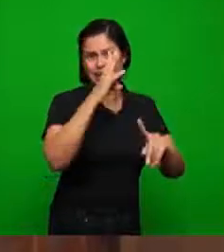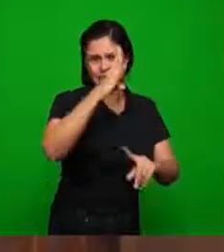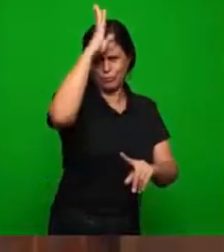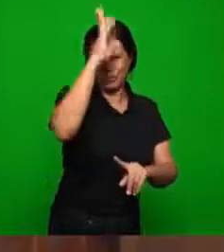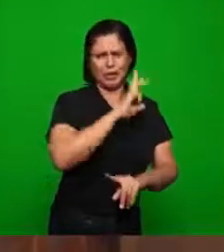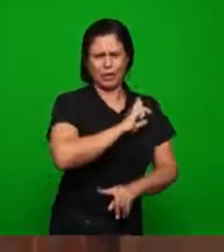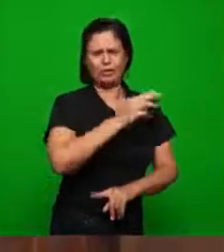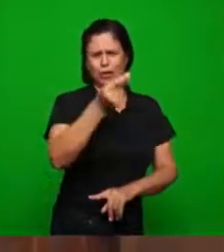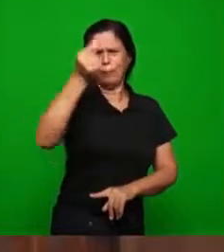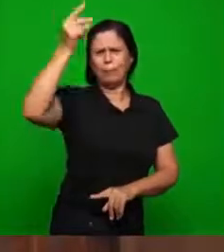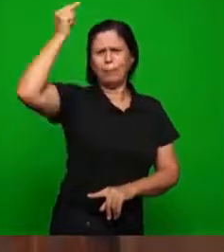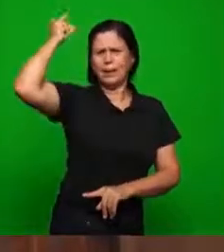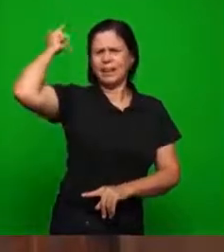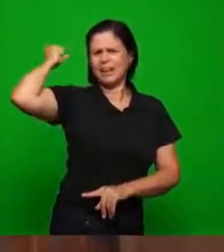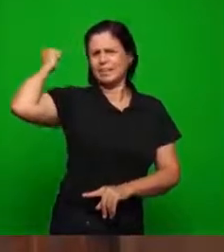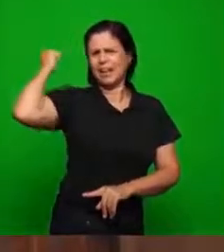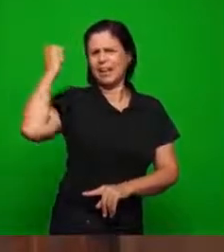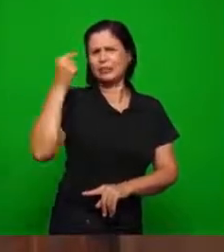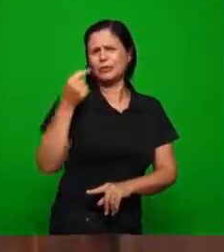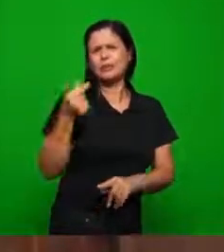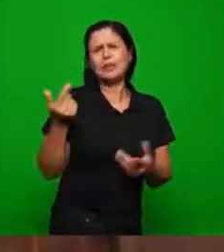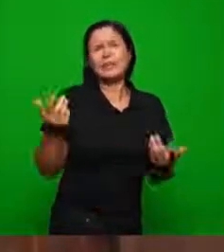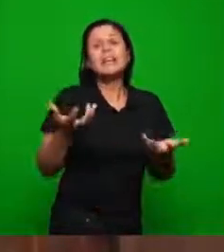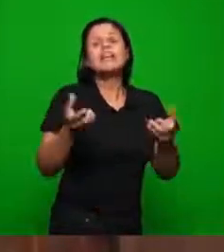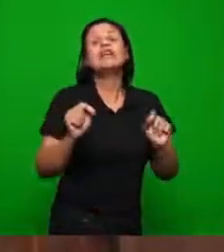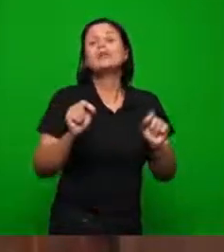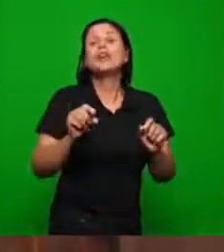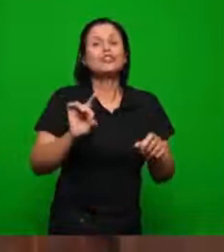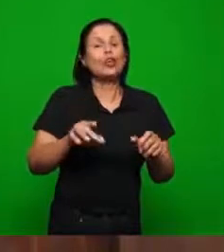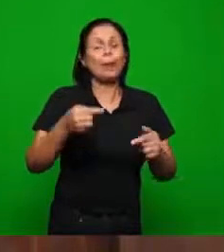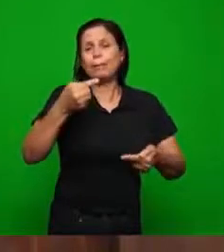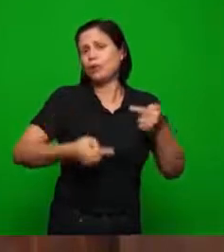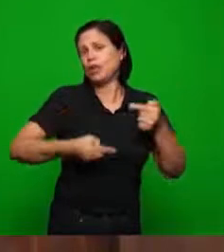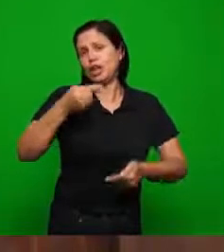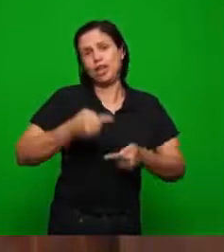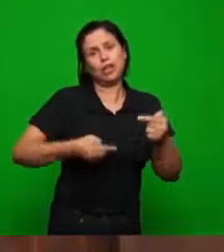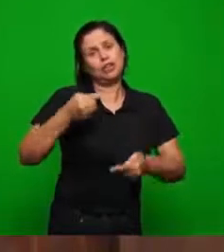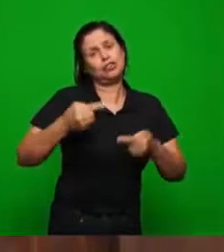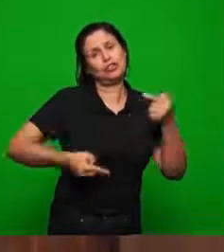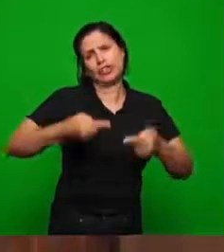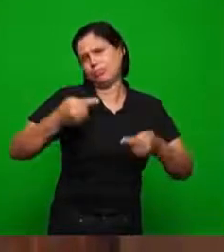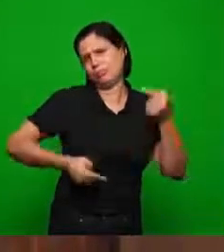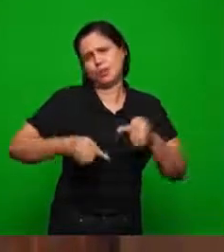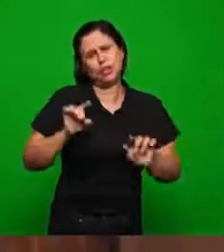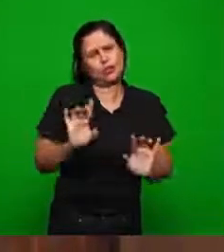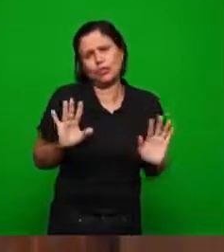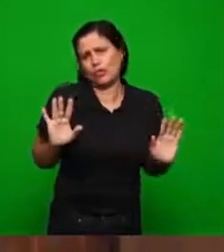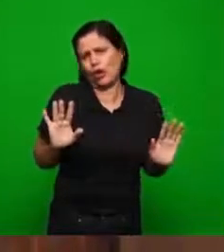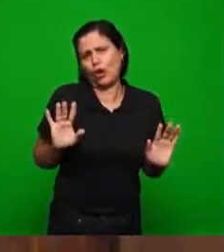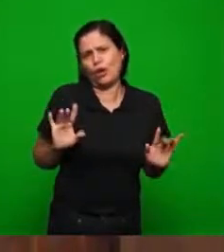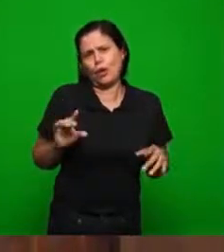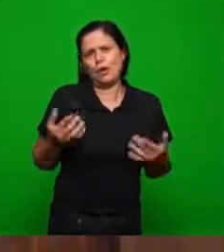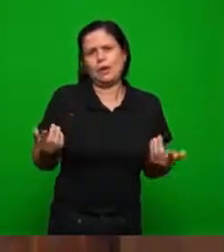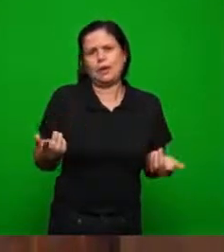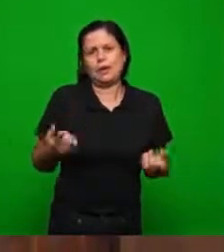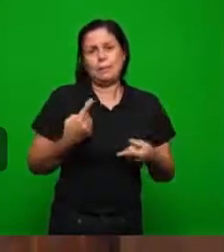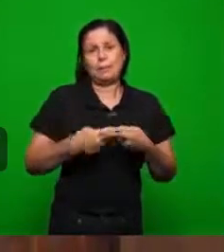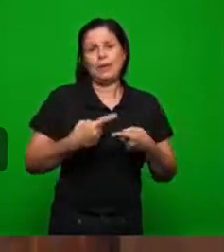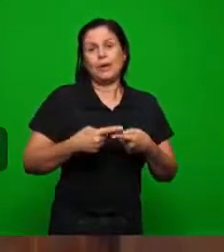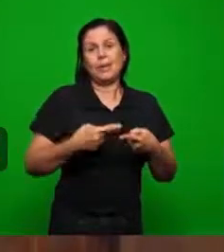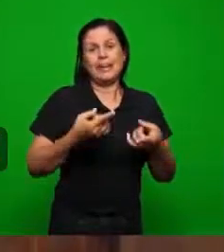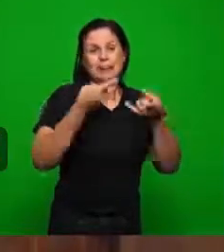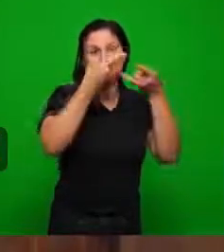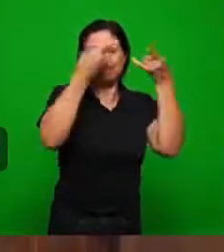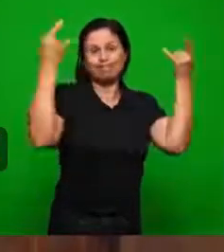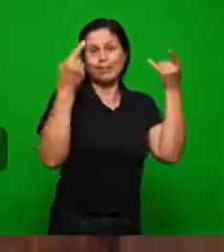religião daquela época cuidava de políticas, coisas materiais, o que era até natural, porque ela tinha a